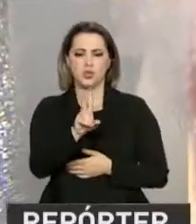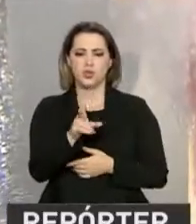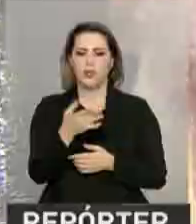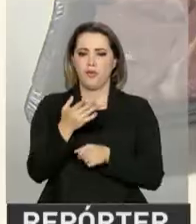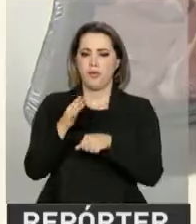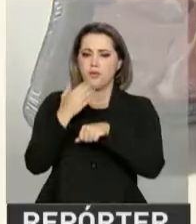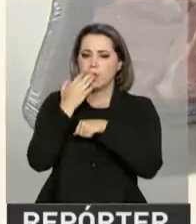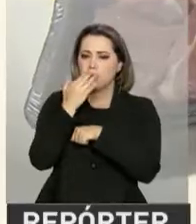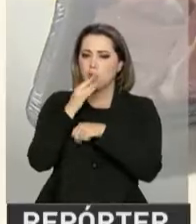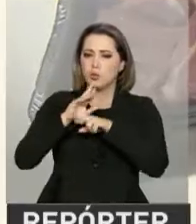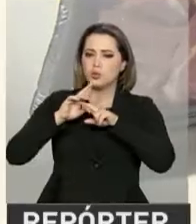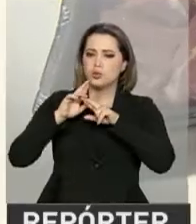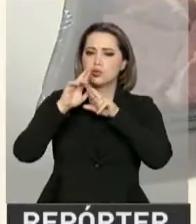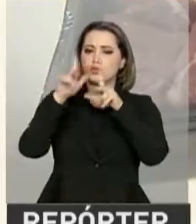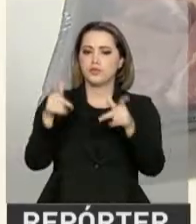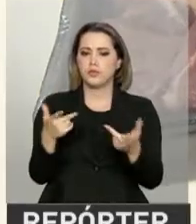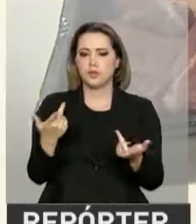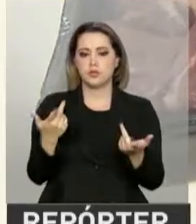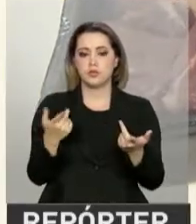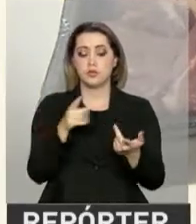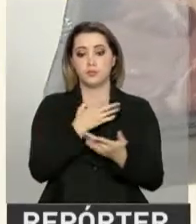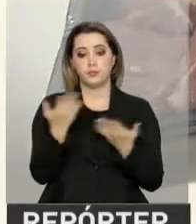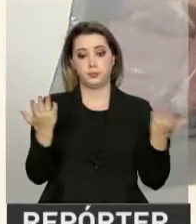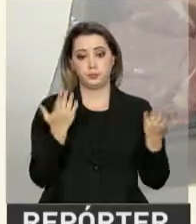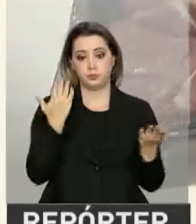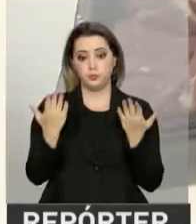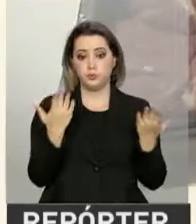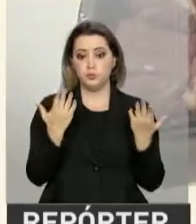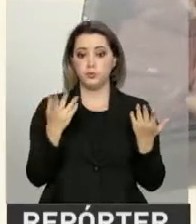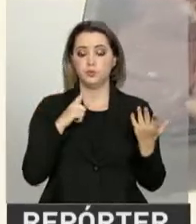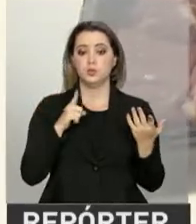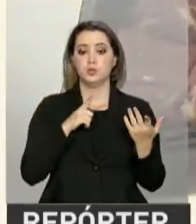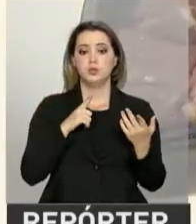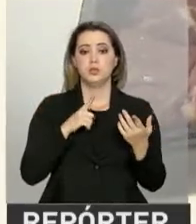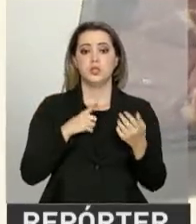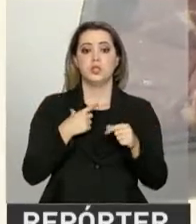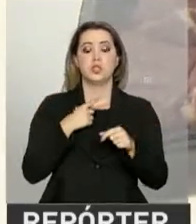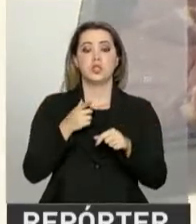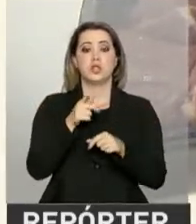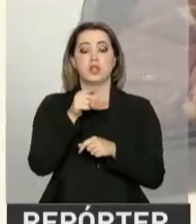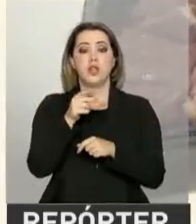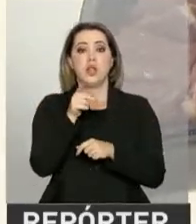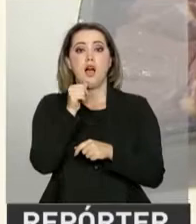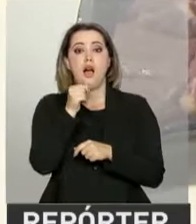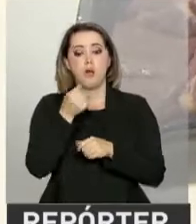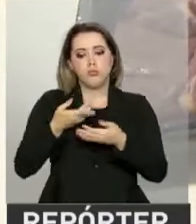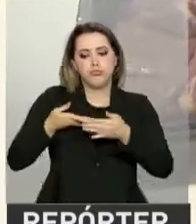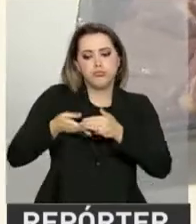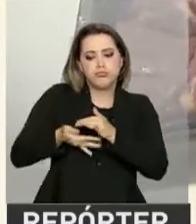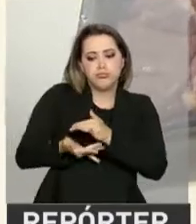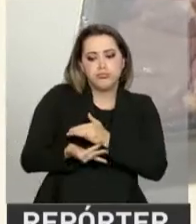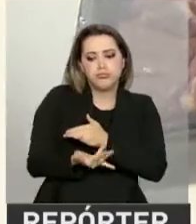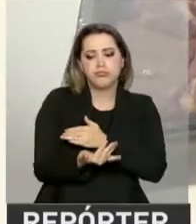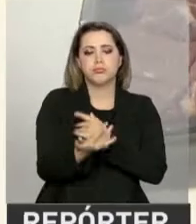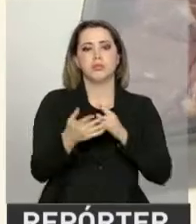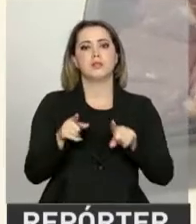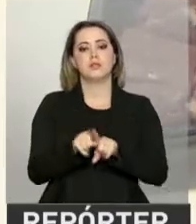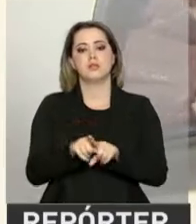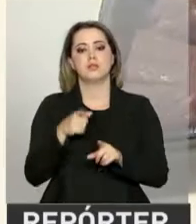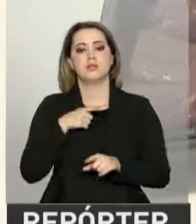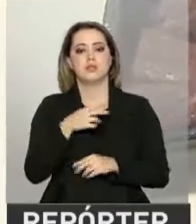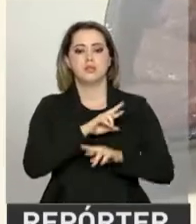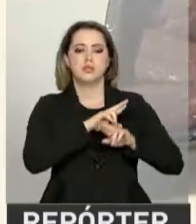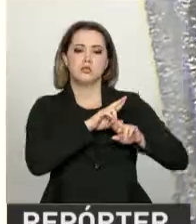bem clara, né, entre os dois produtos. A gente percebe que já há uma formação de líquido no fundo do recipiente, a gente percebe que já